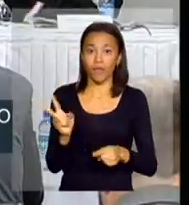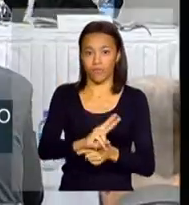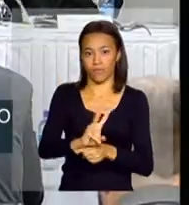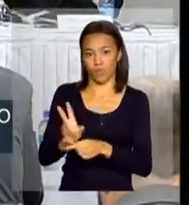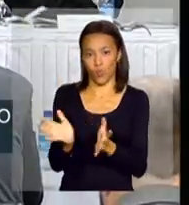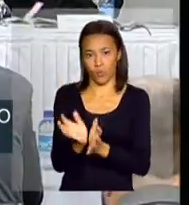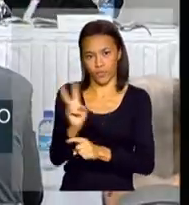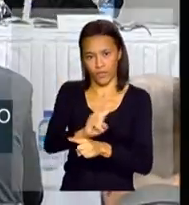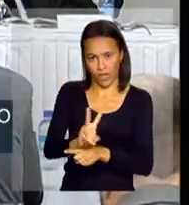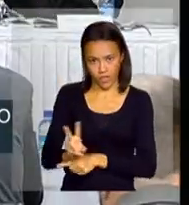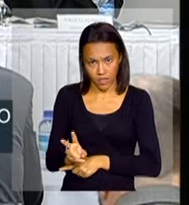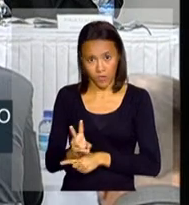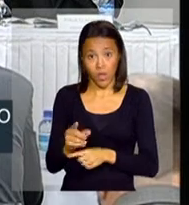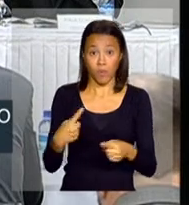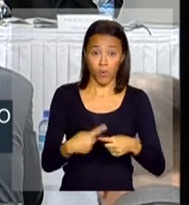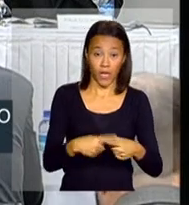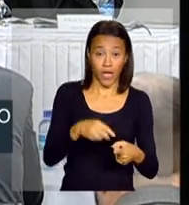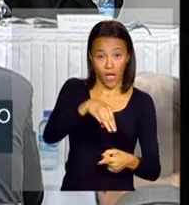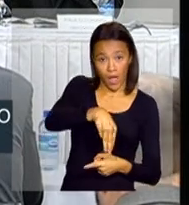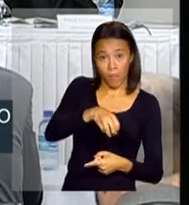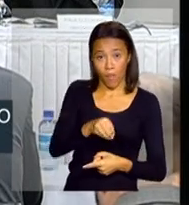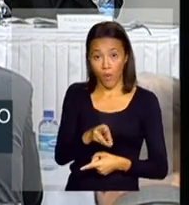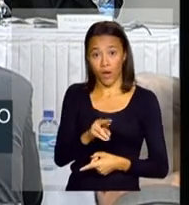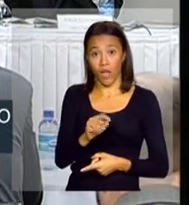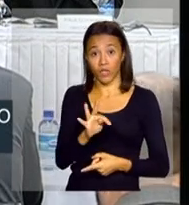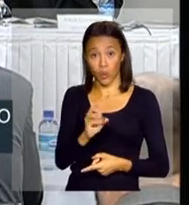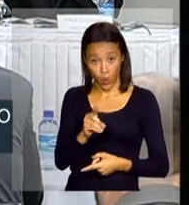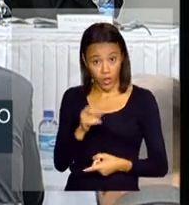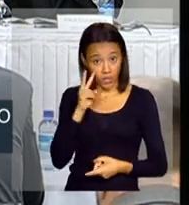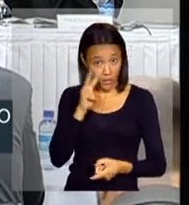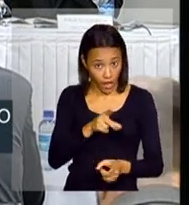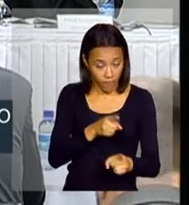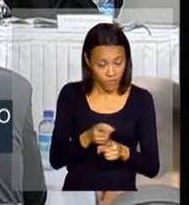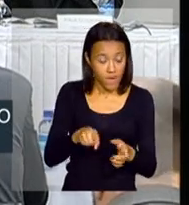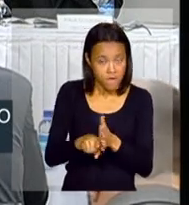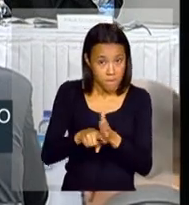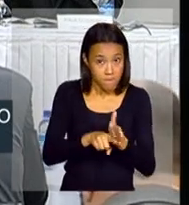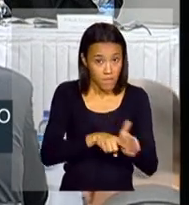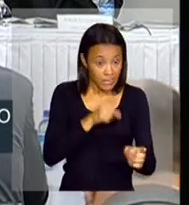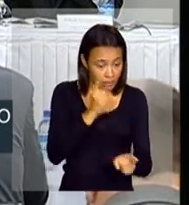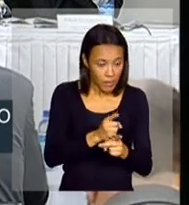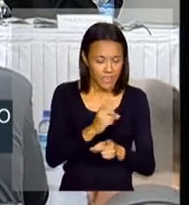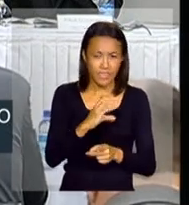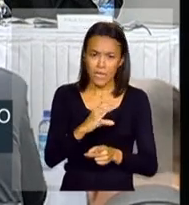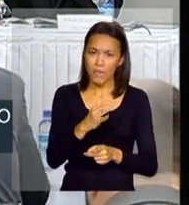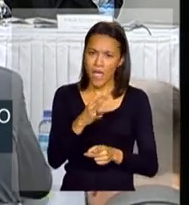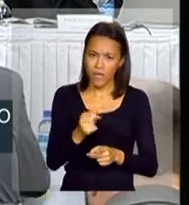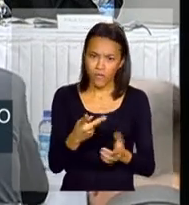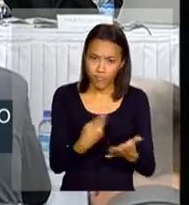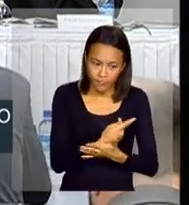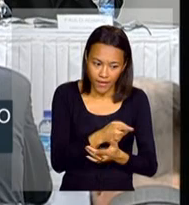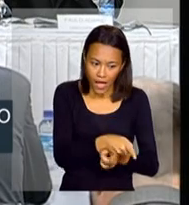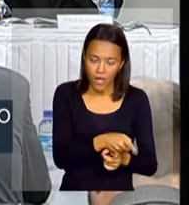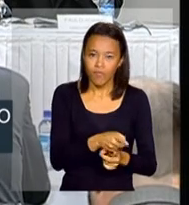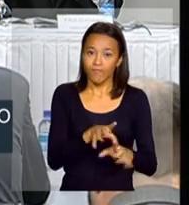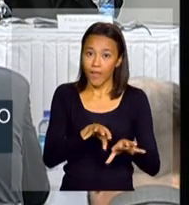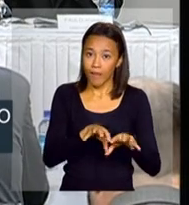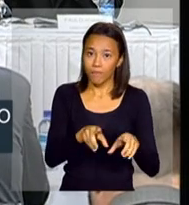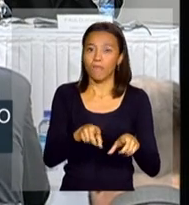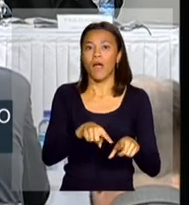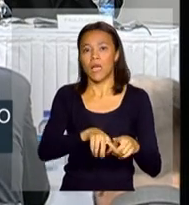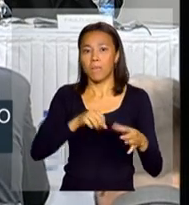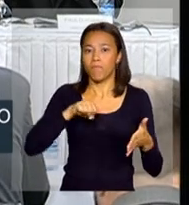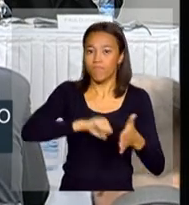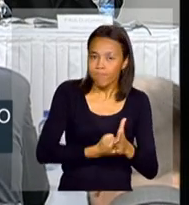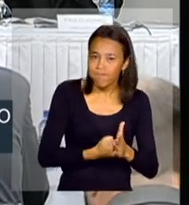moratória está olhando o CPF de quem está produzindo. Então, você está achando que está comprando de alguém que não está embargado,